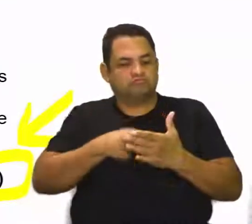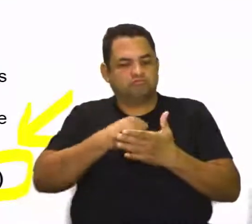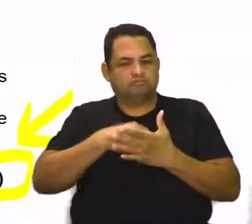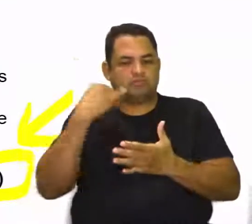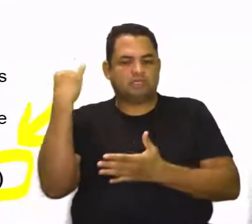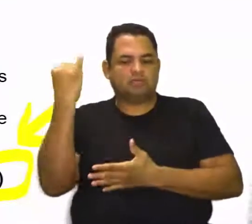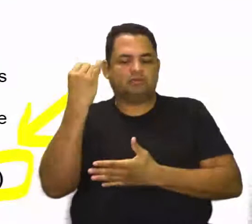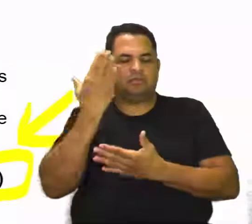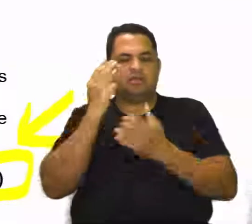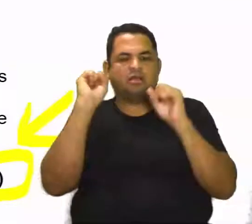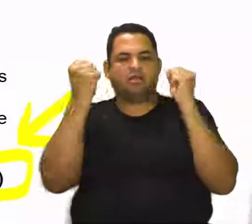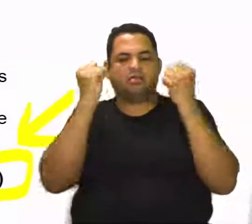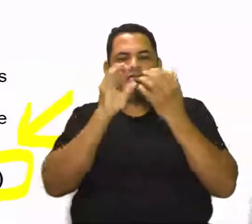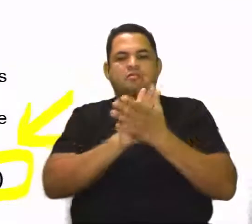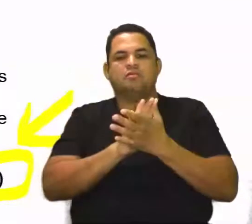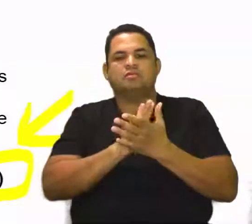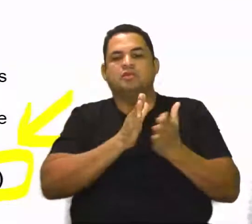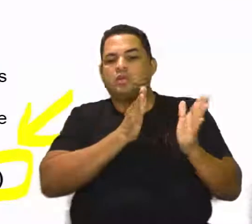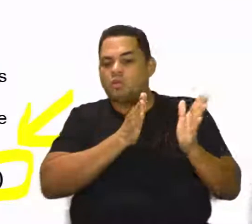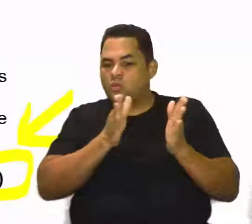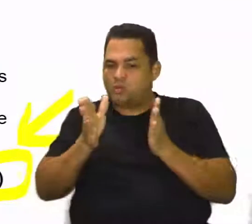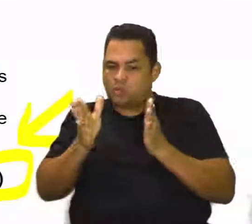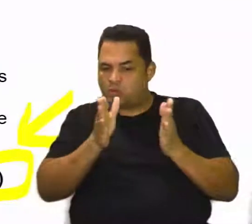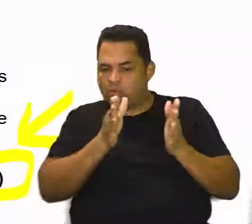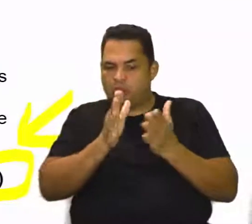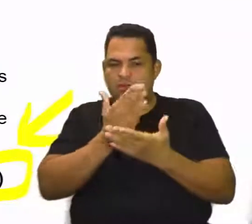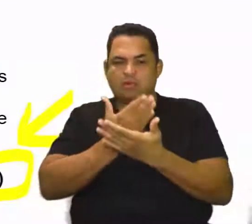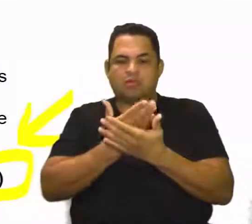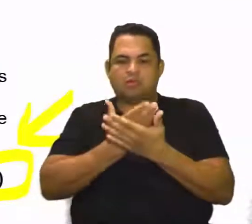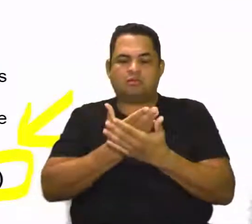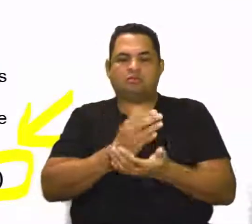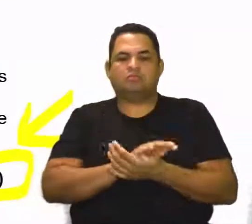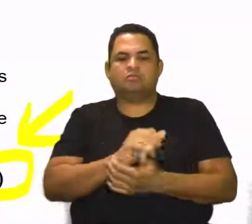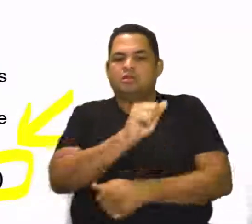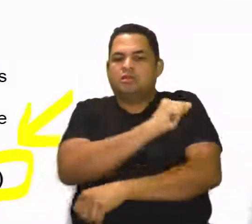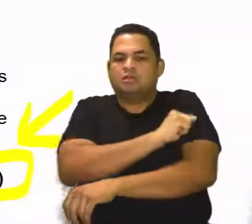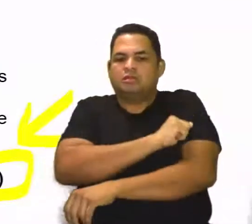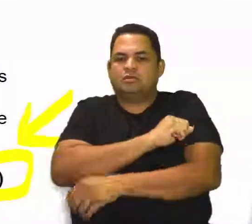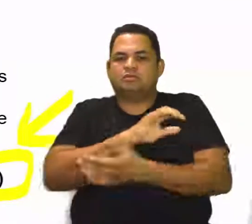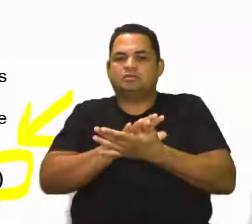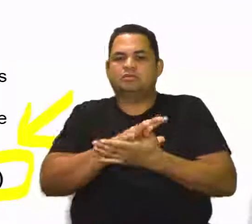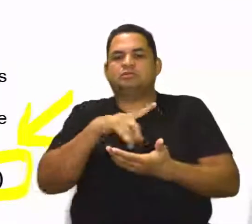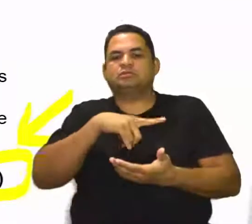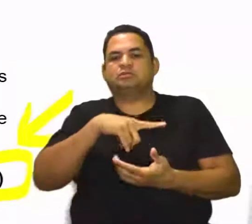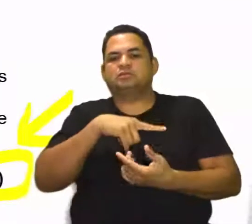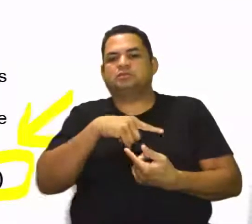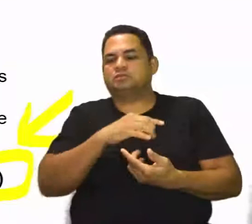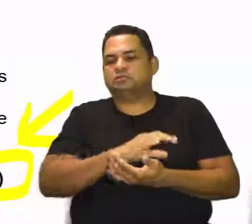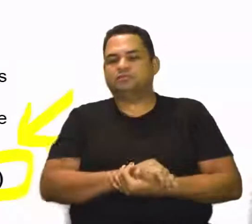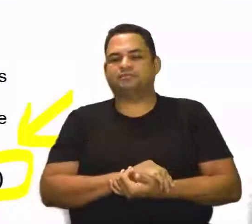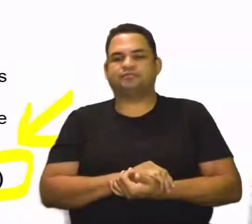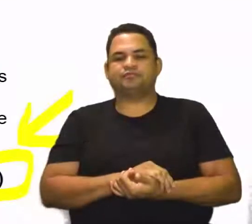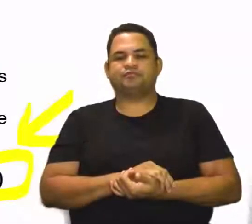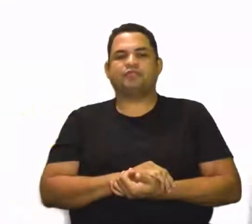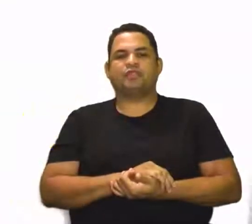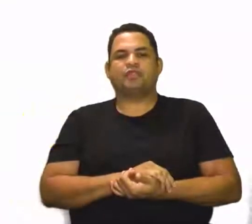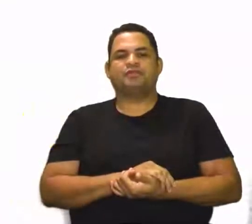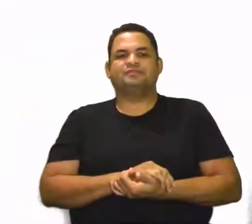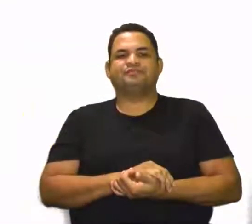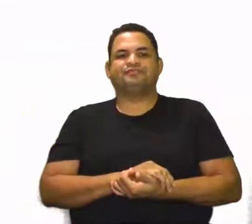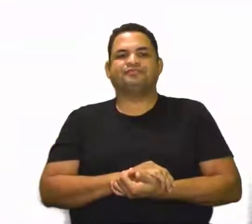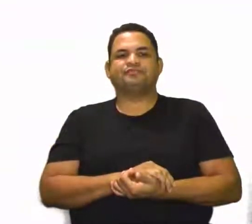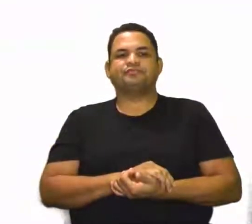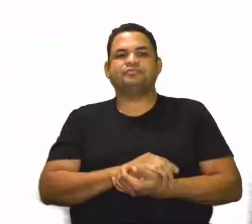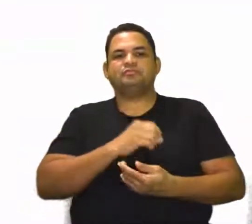física no período escolar ali para o estudante, né? E aí aponta vários benefícios. Então a gente chega